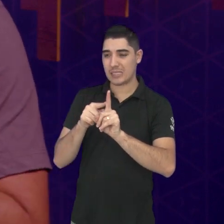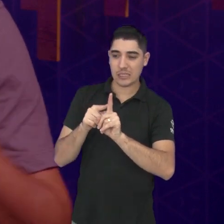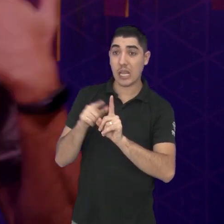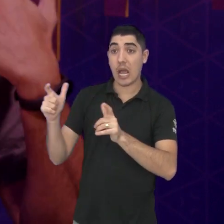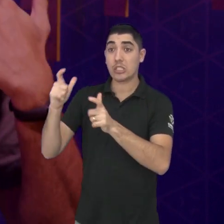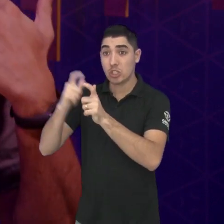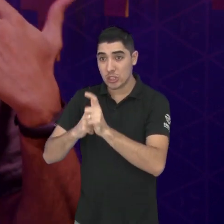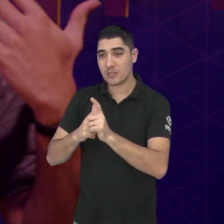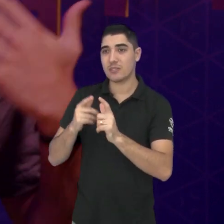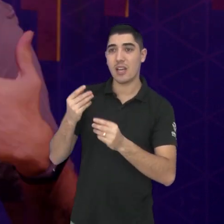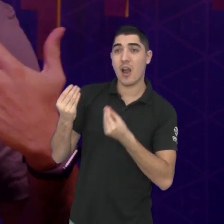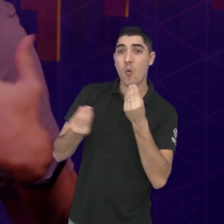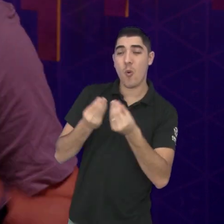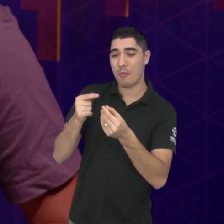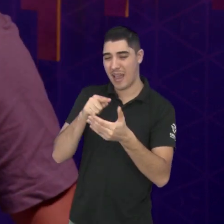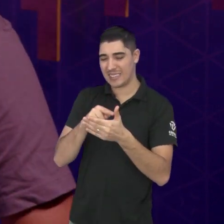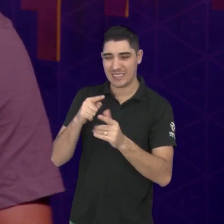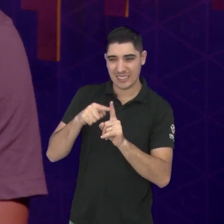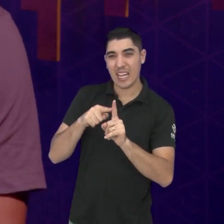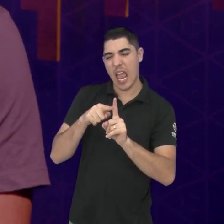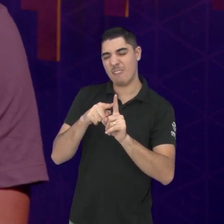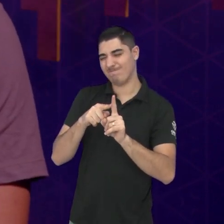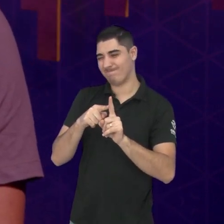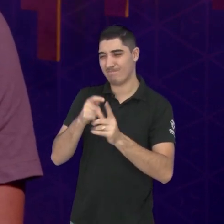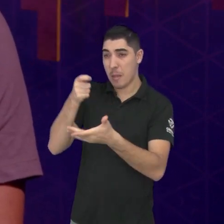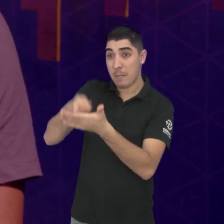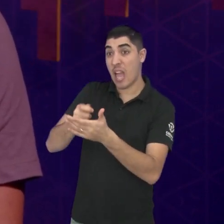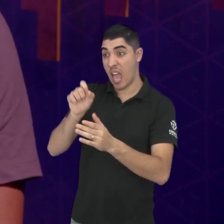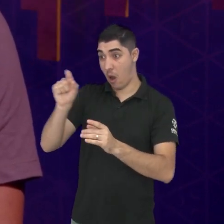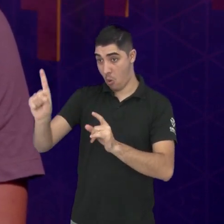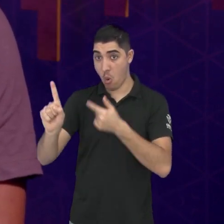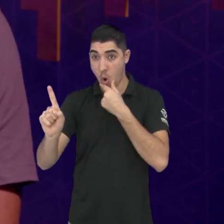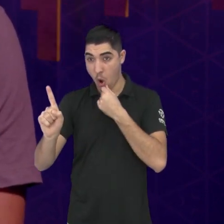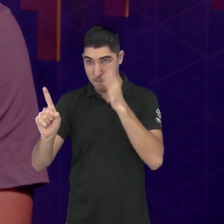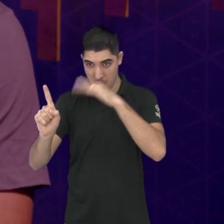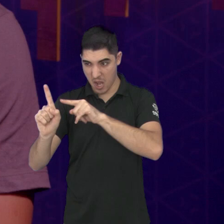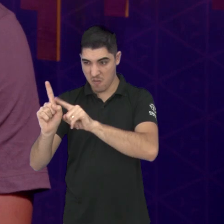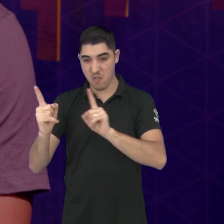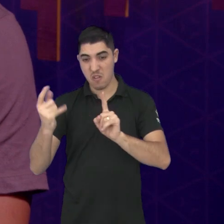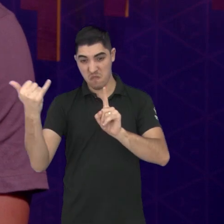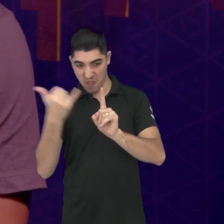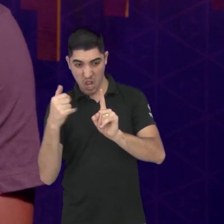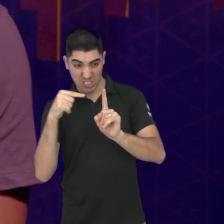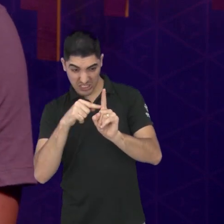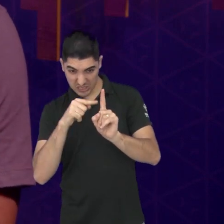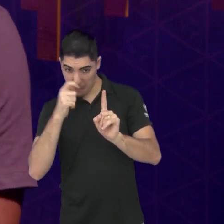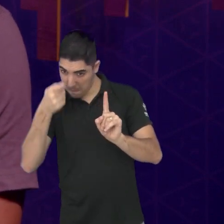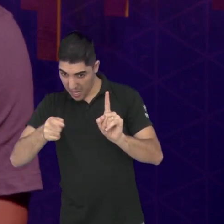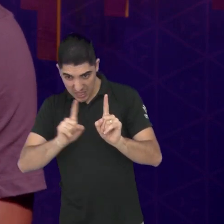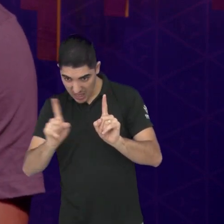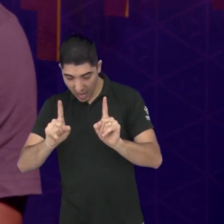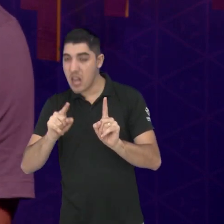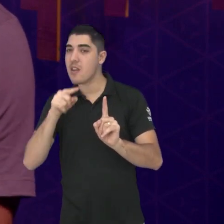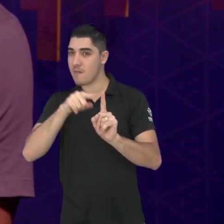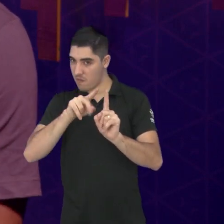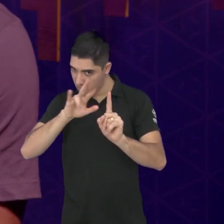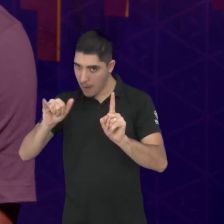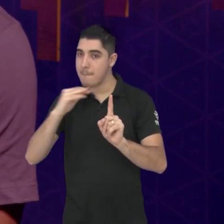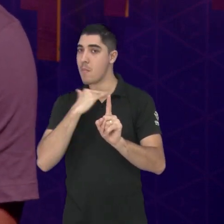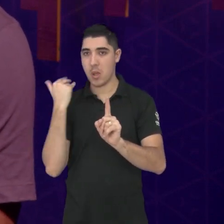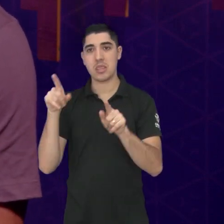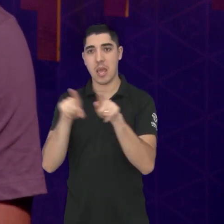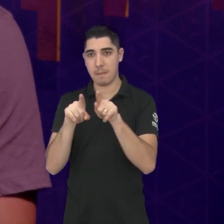vão dar linha na pipa nele. E ele, assim, a vida dele é